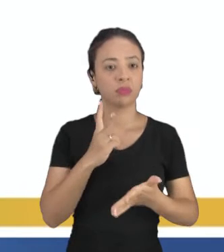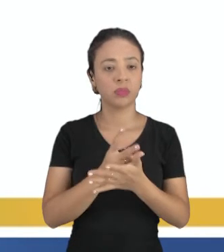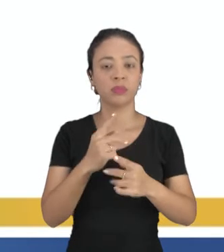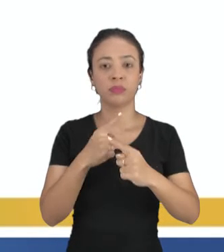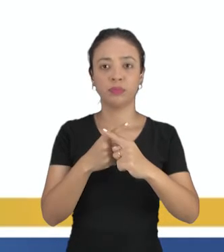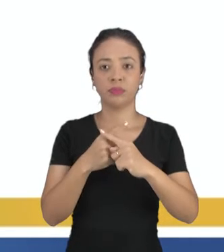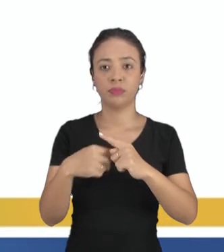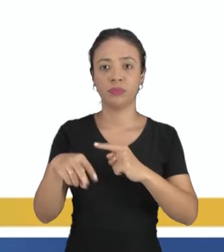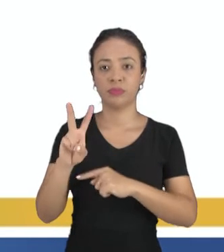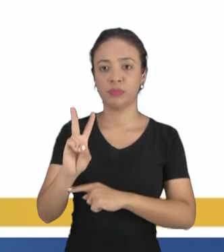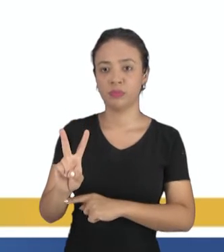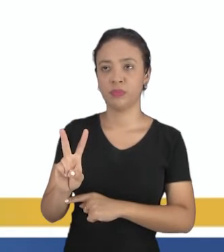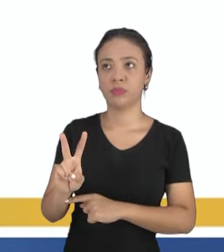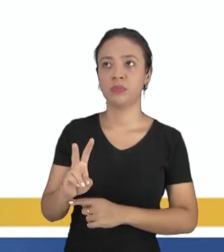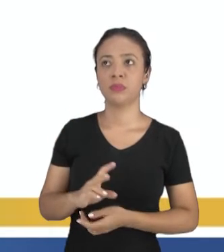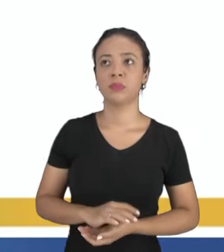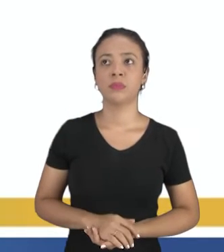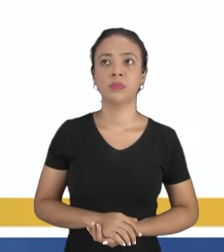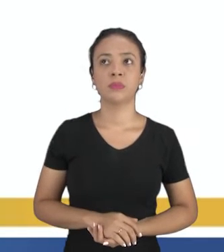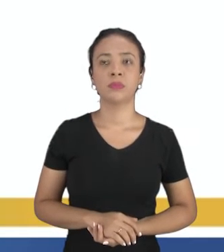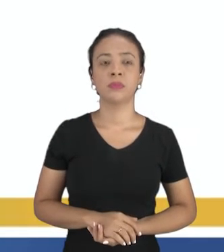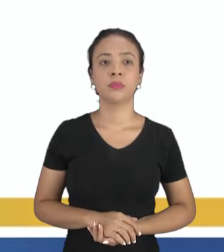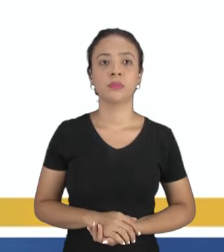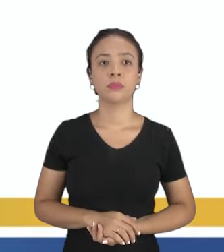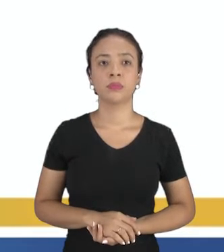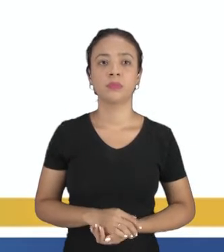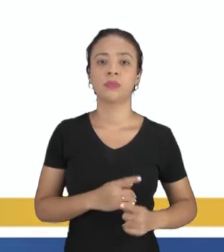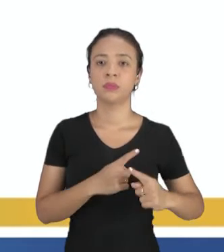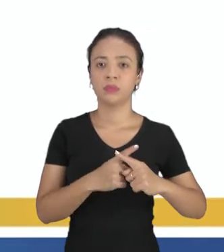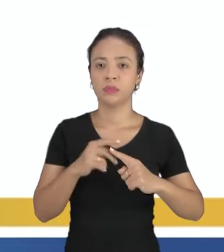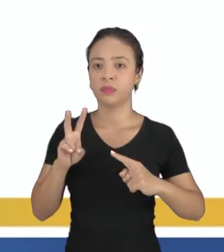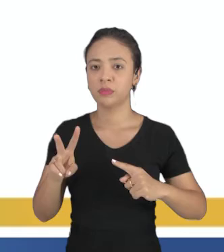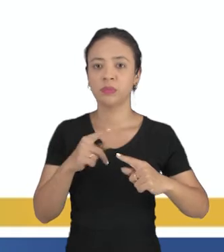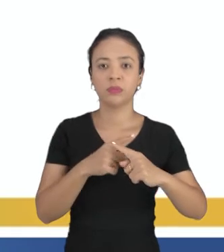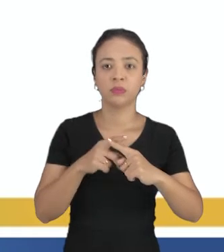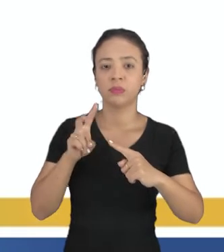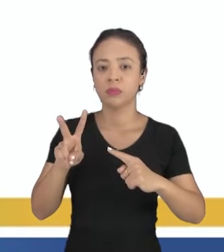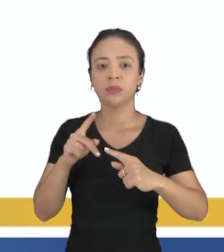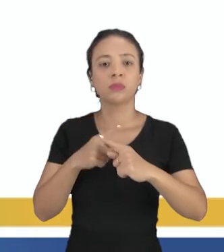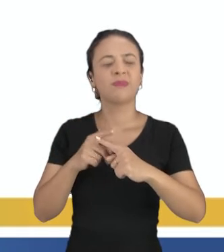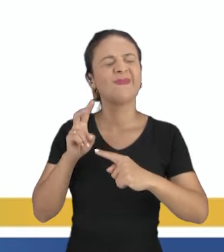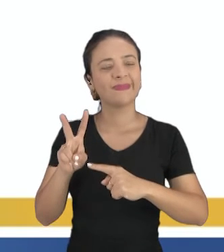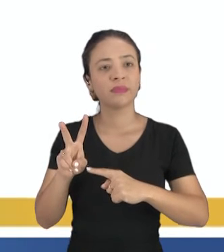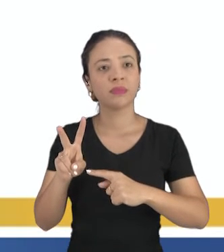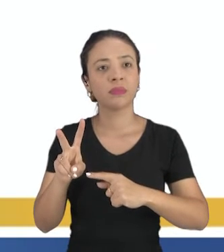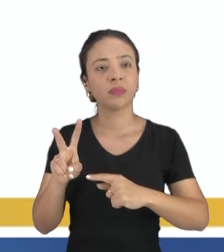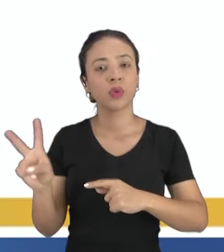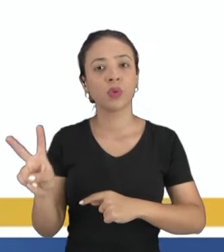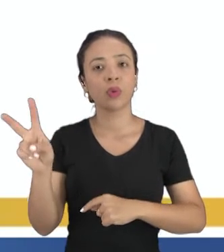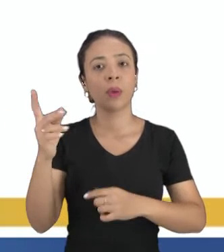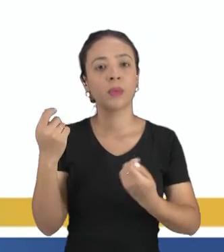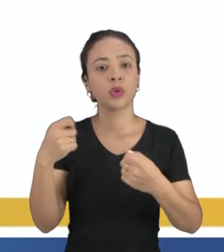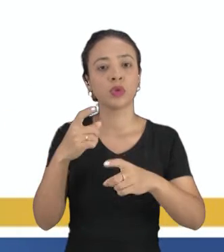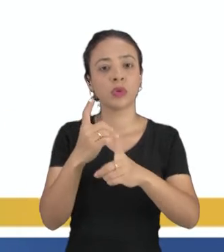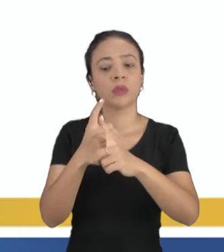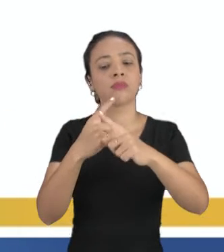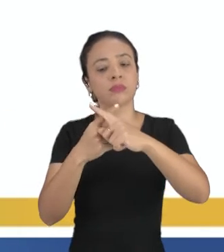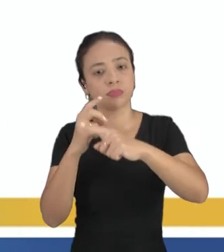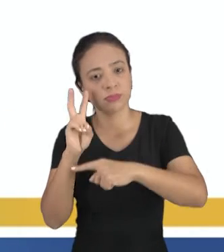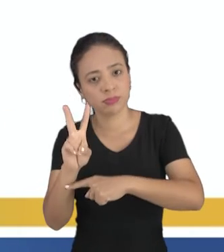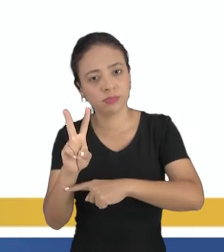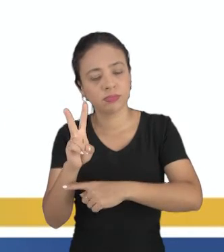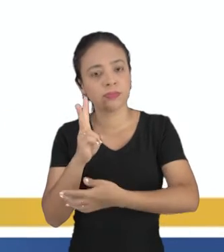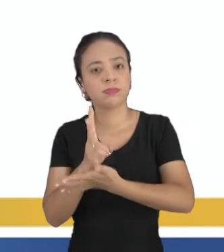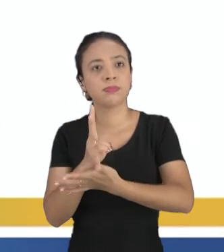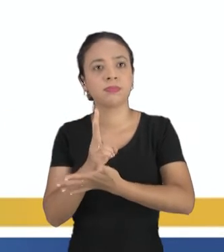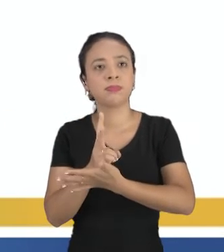por 2, tá? Sempre assim, multiplicando por 2. O valor que você achar, multiplica por 2. Então, vai